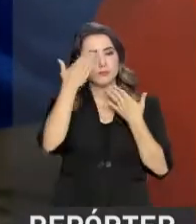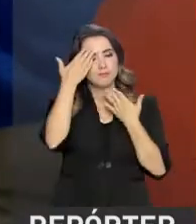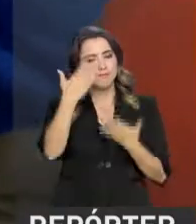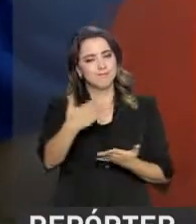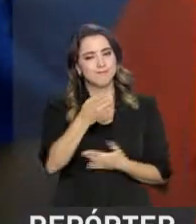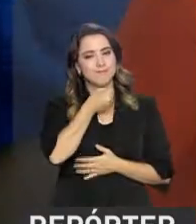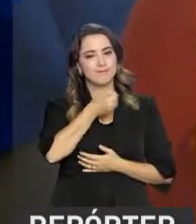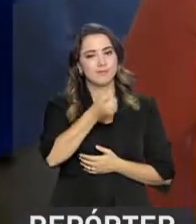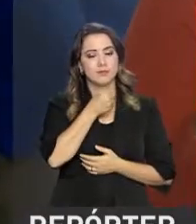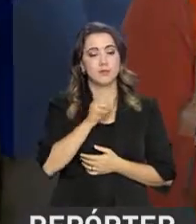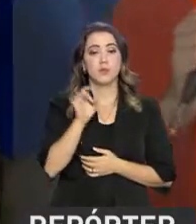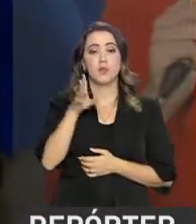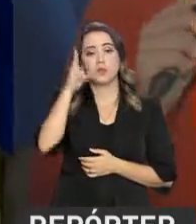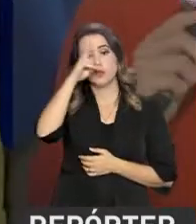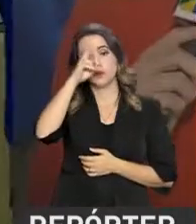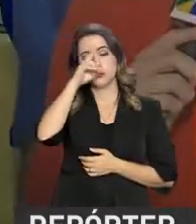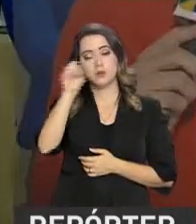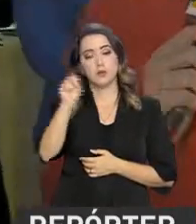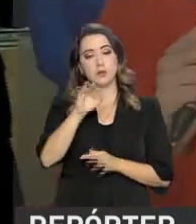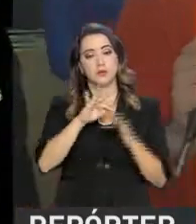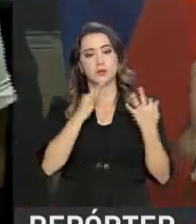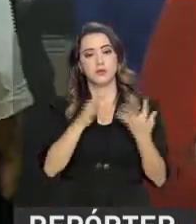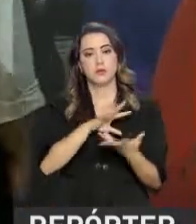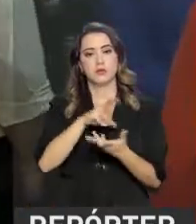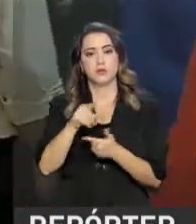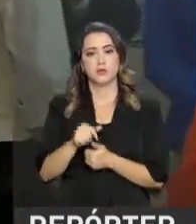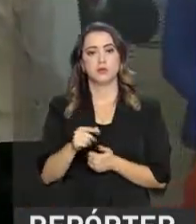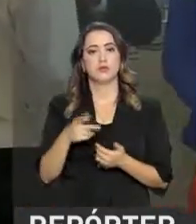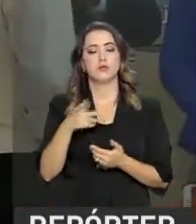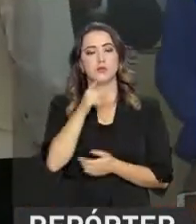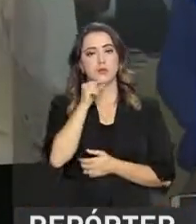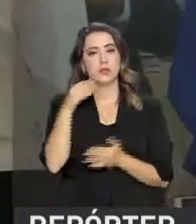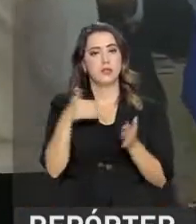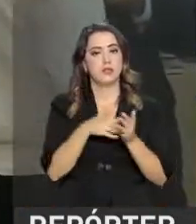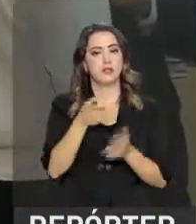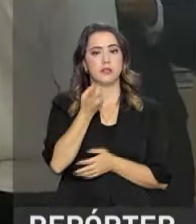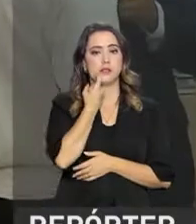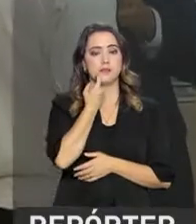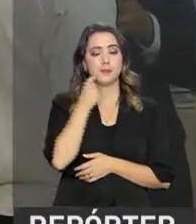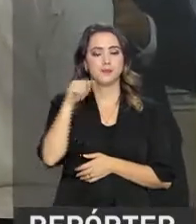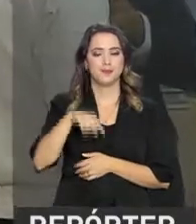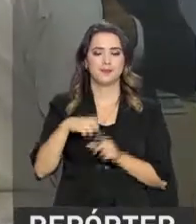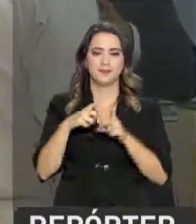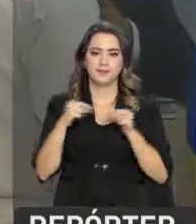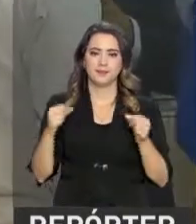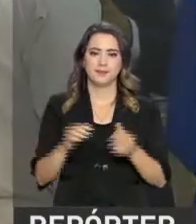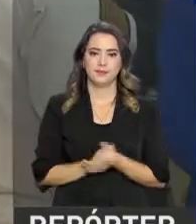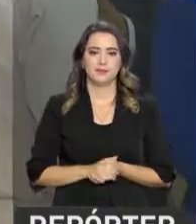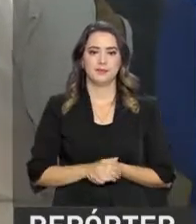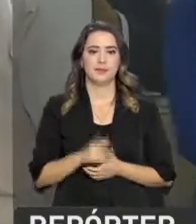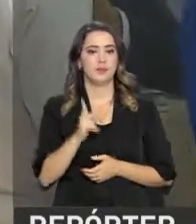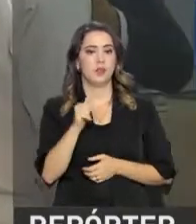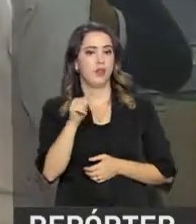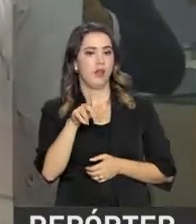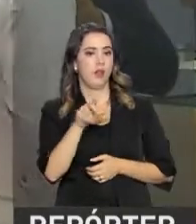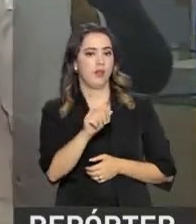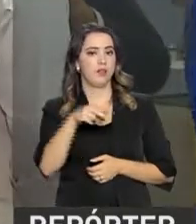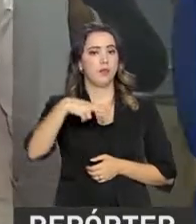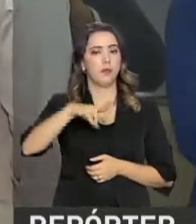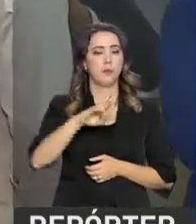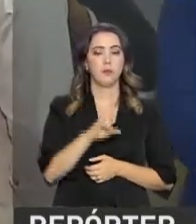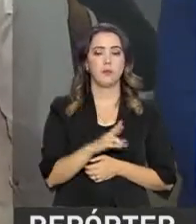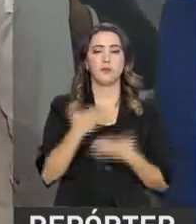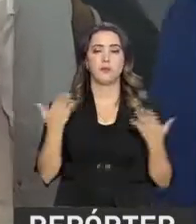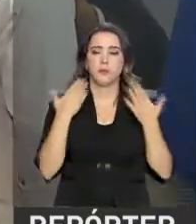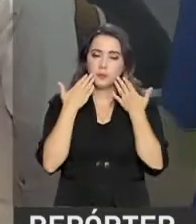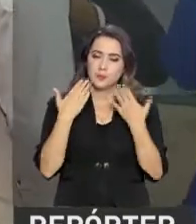pela entrevista. E só lembrando que o 8º Fórum Mundial da Água vai até sexta-feira aqui em Brasília. Carla Vatia, NBR, na cobertura do